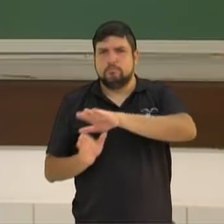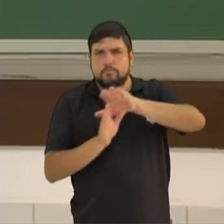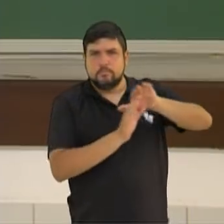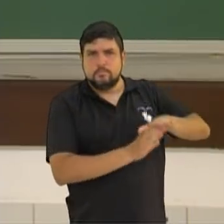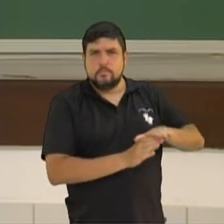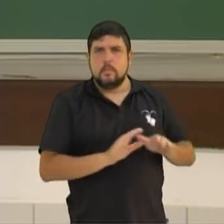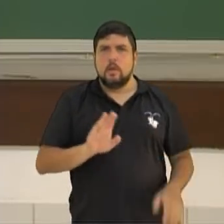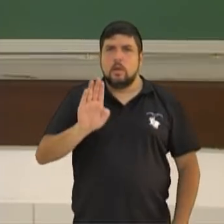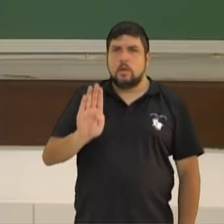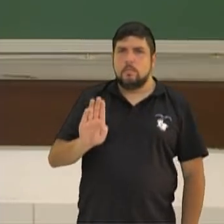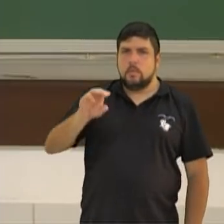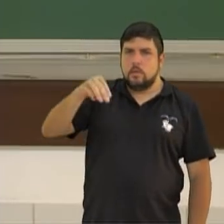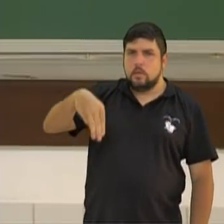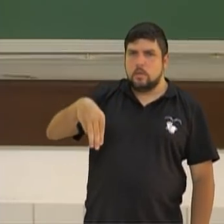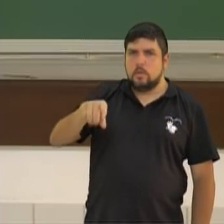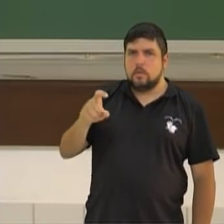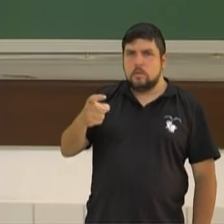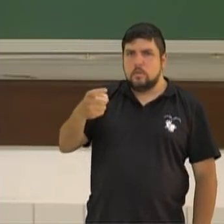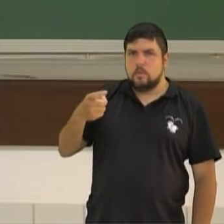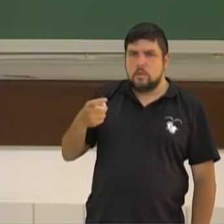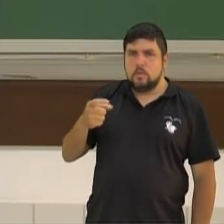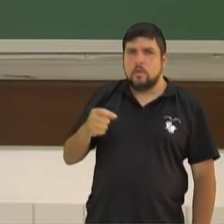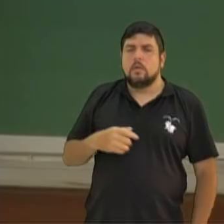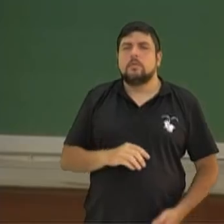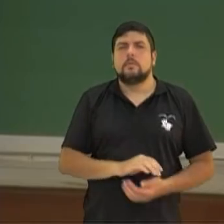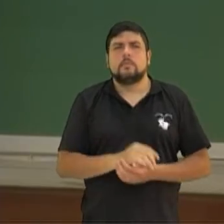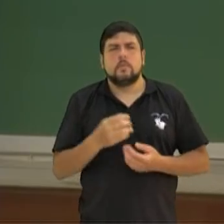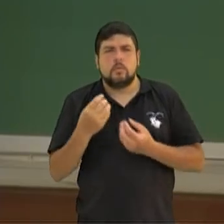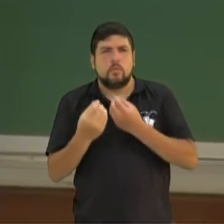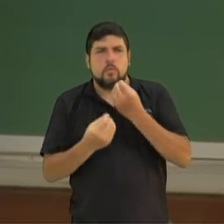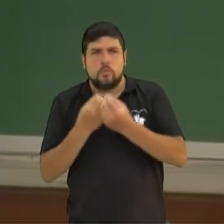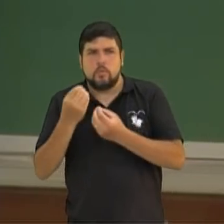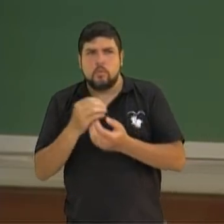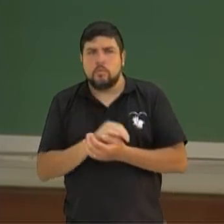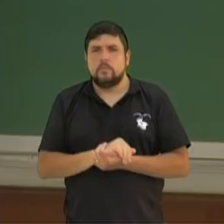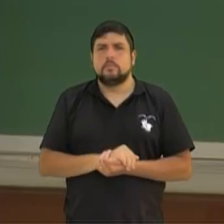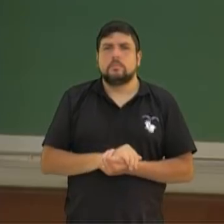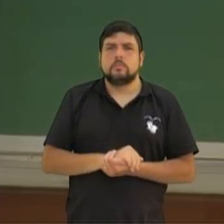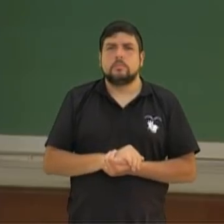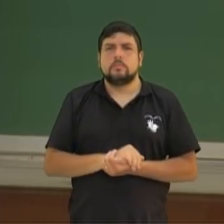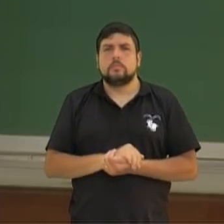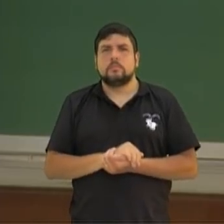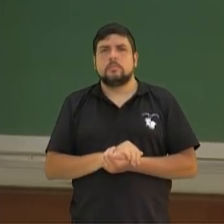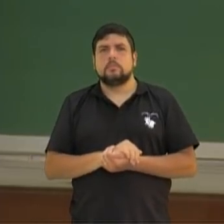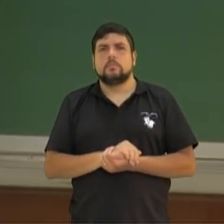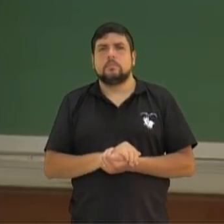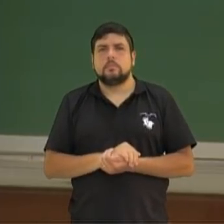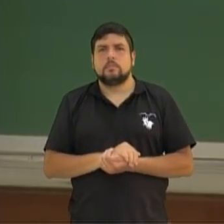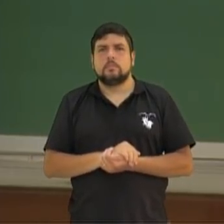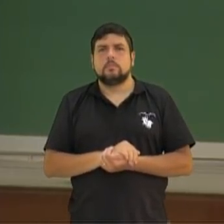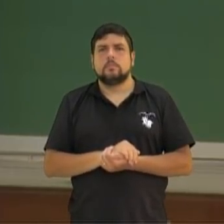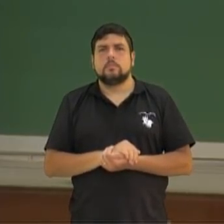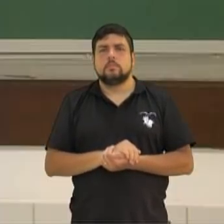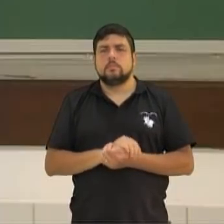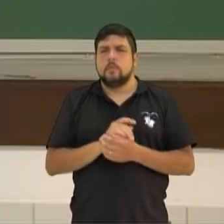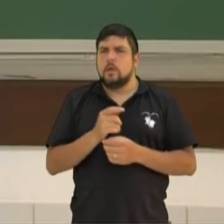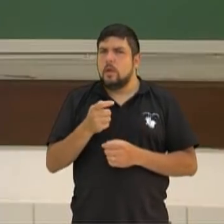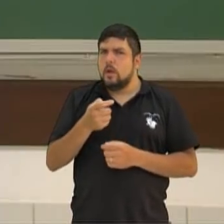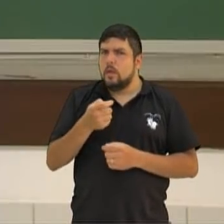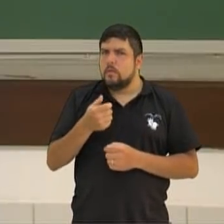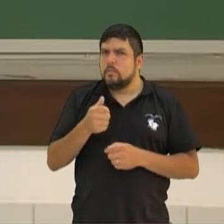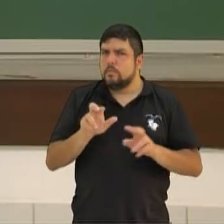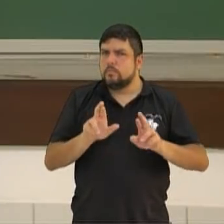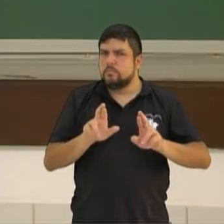é o nosso segundo slide aqui, né, a nossa segunda imagem, ele é um pouquinho diferente.